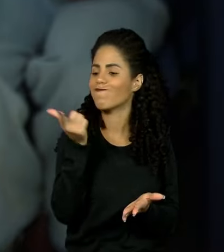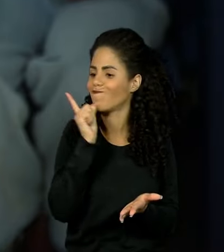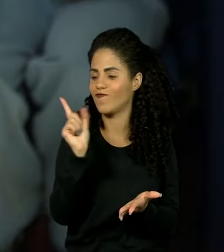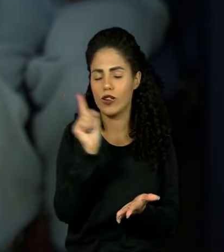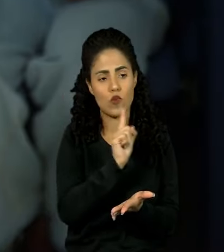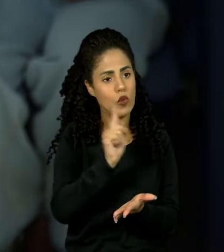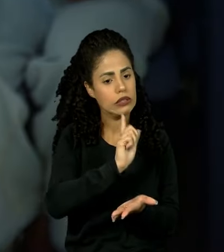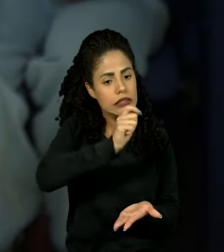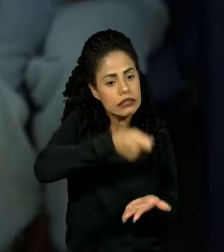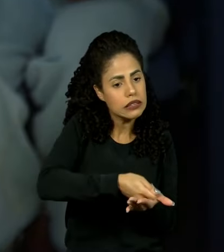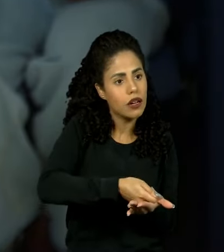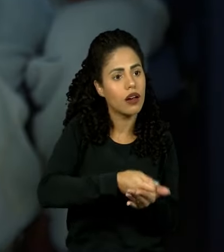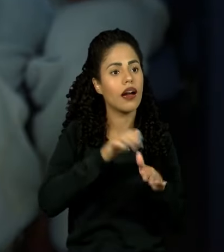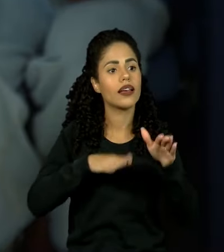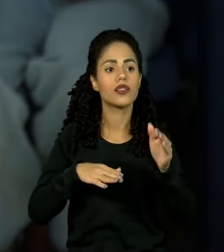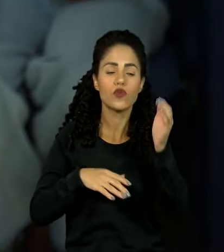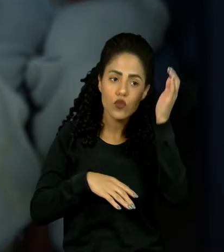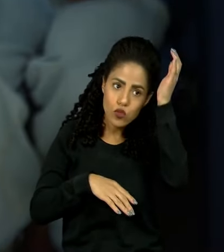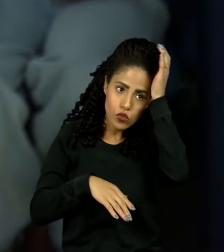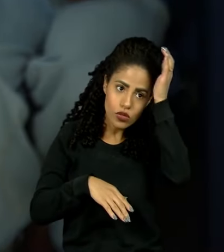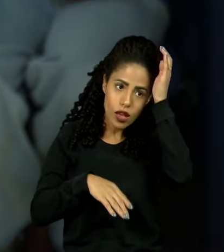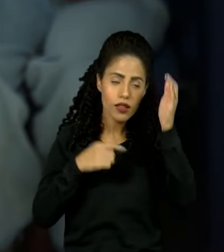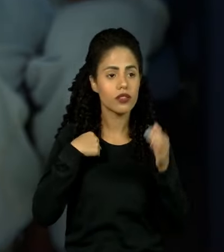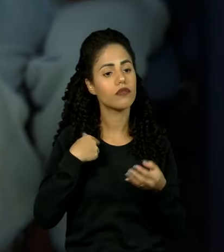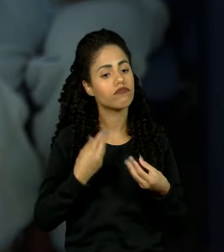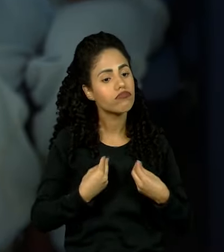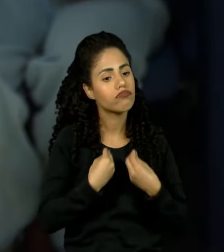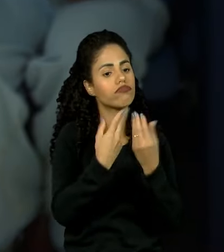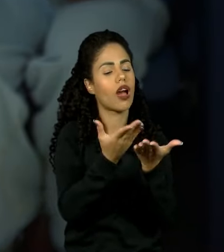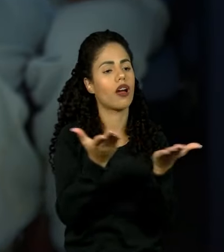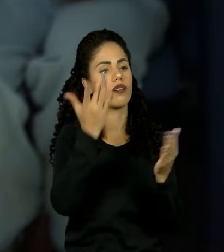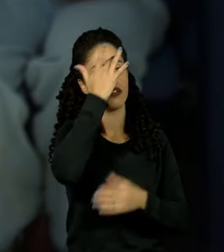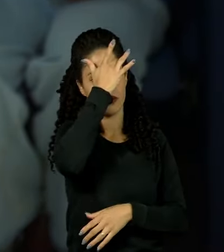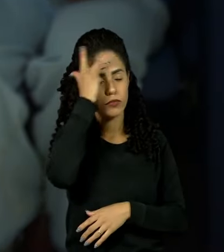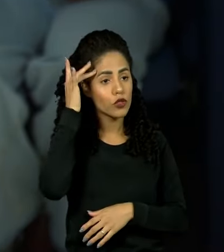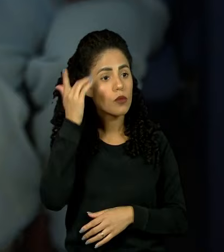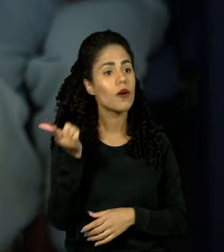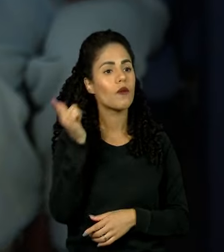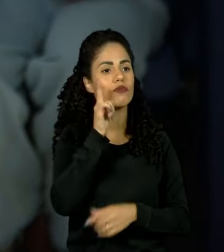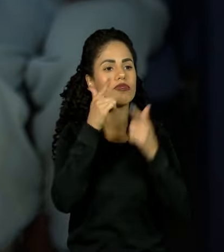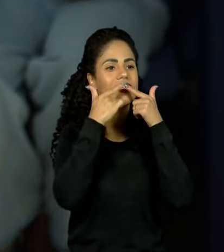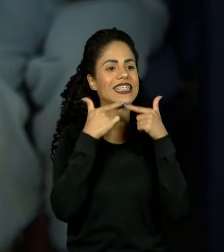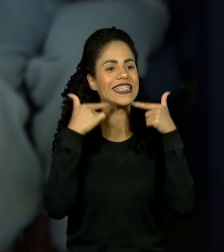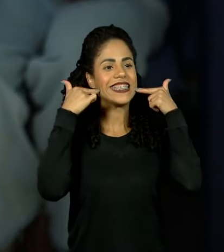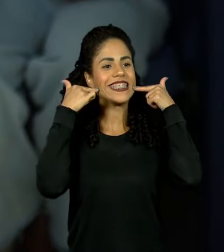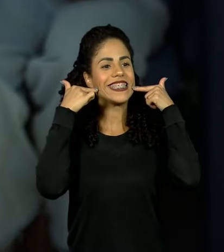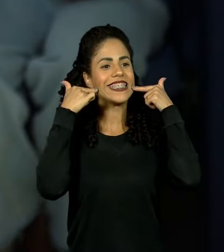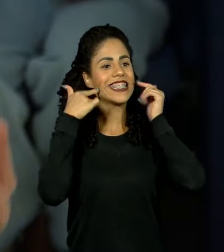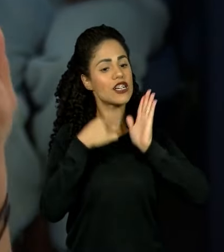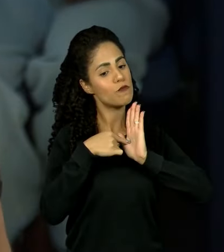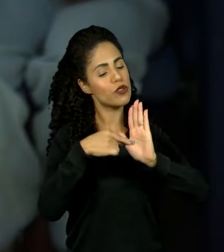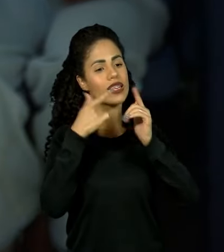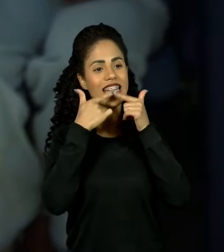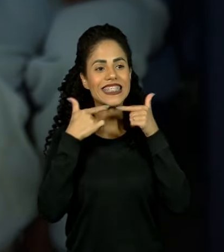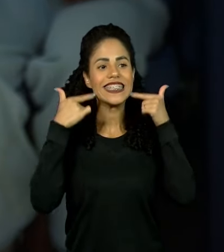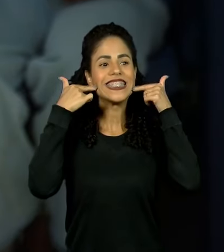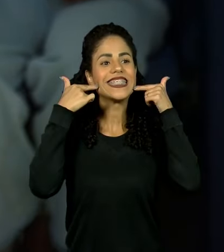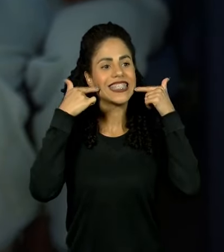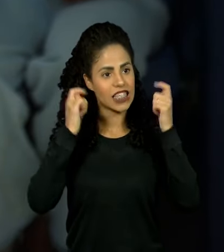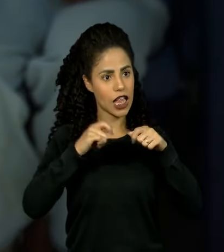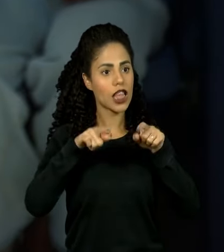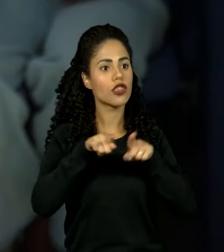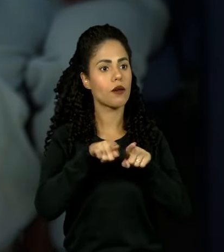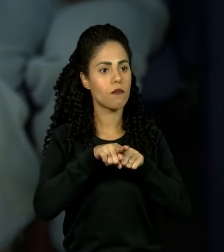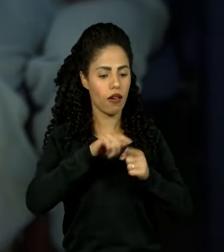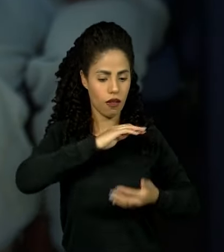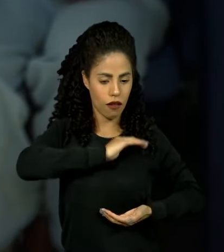isso e de repente o Sesc oferece isso pras pessoas para para devolver o sorriso PR as pessoas aí tem as mamografias